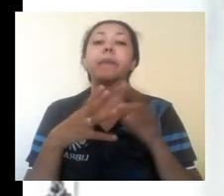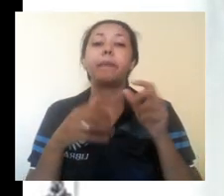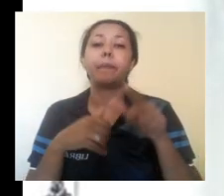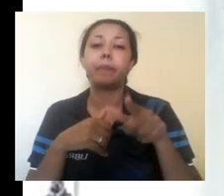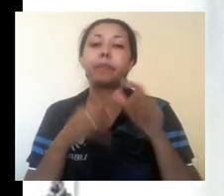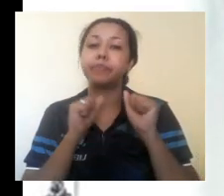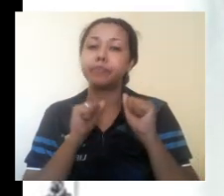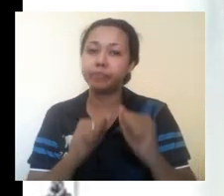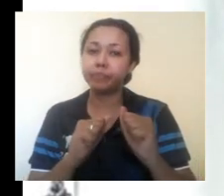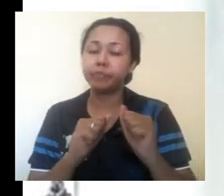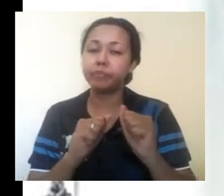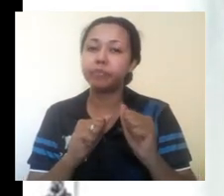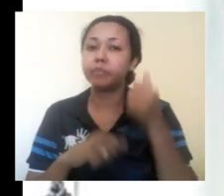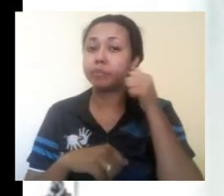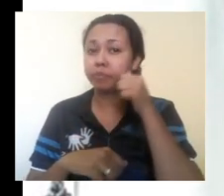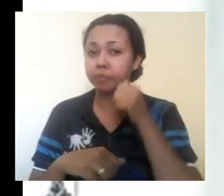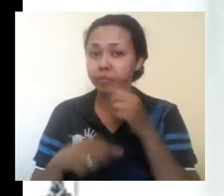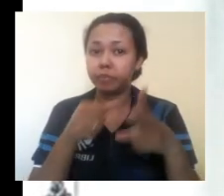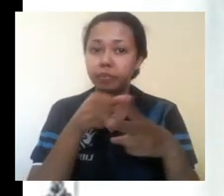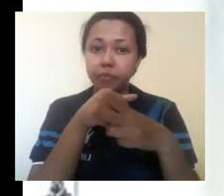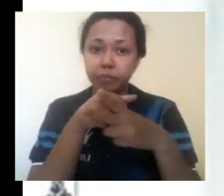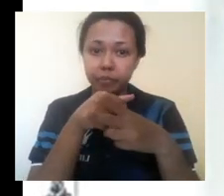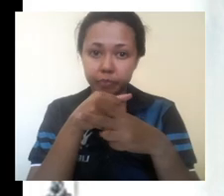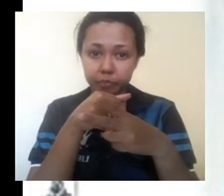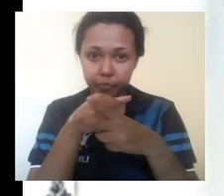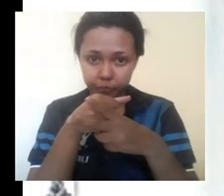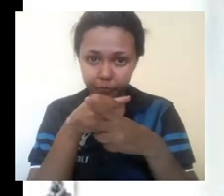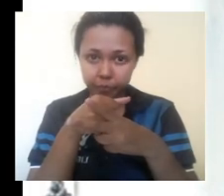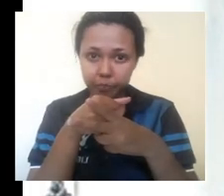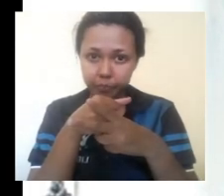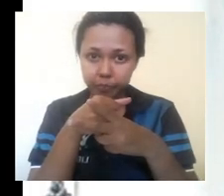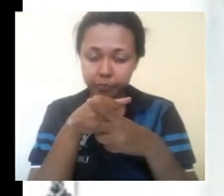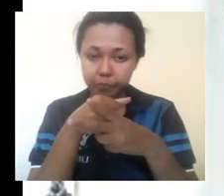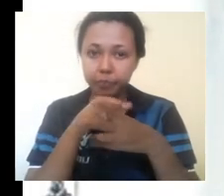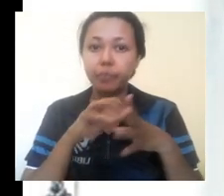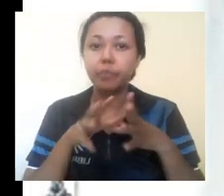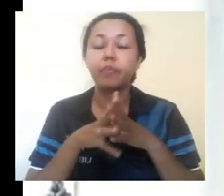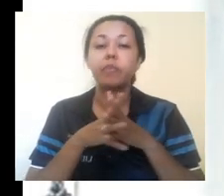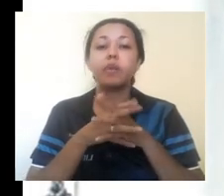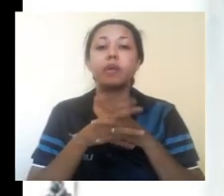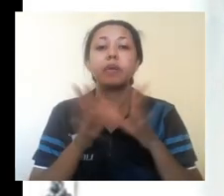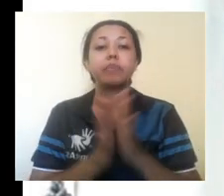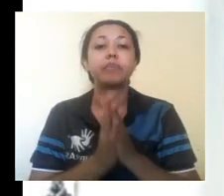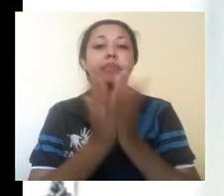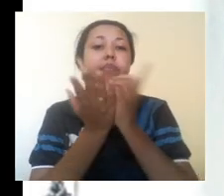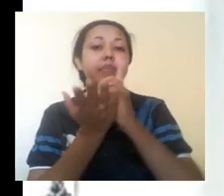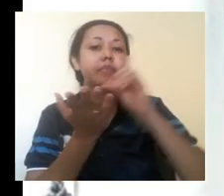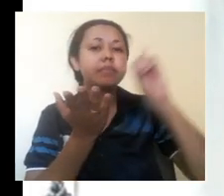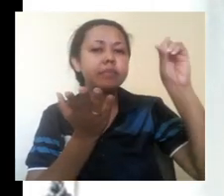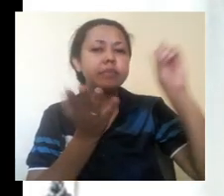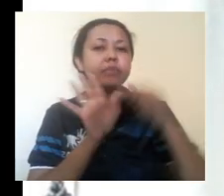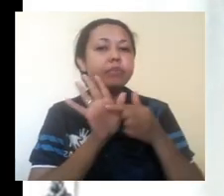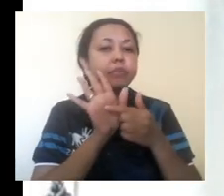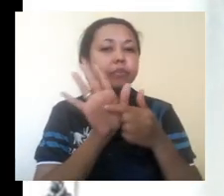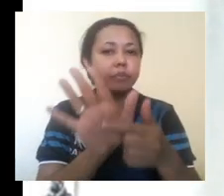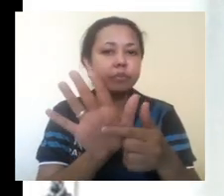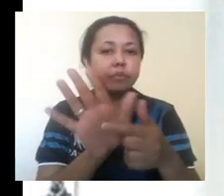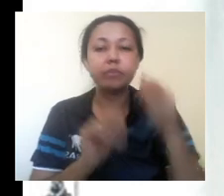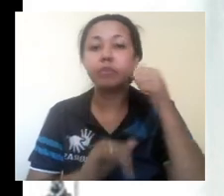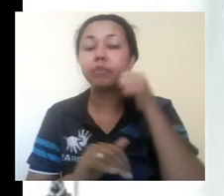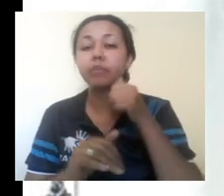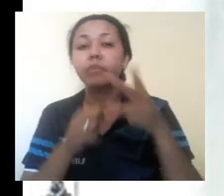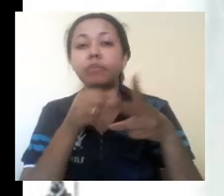e eu abro aqui um parênteses, porque a Bíblia cita, as viúvas são citadas na Bíblia 82 vezes. Isso aqui daria um